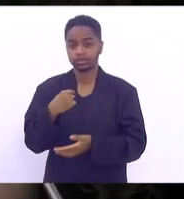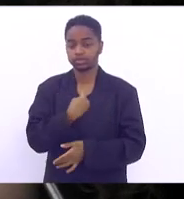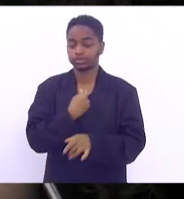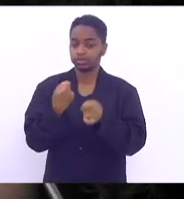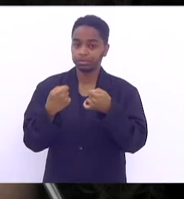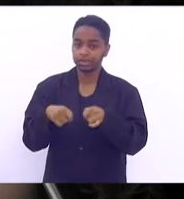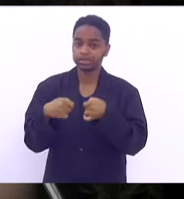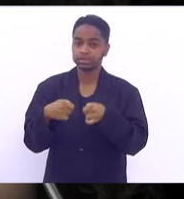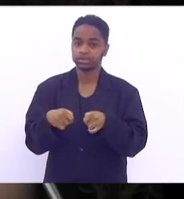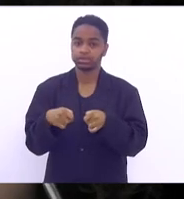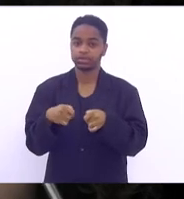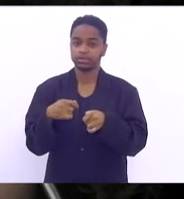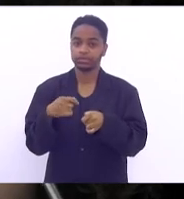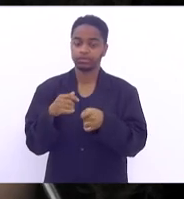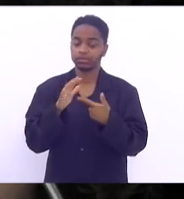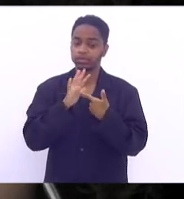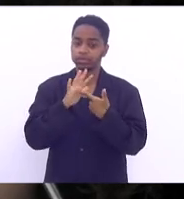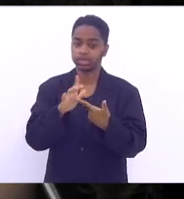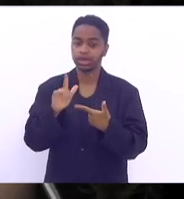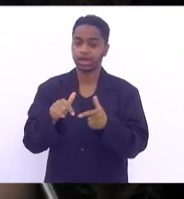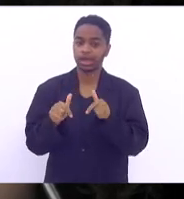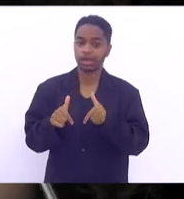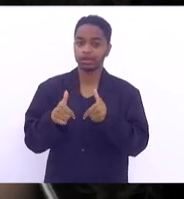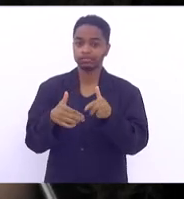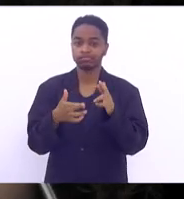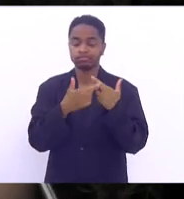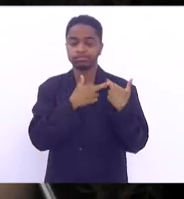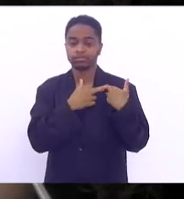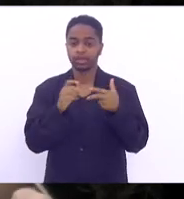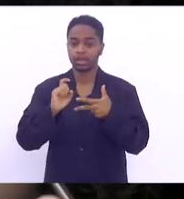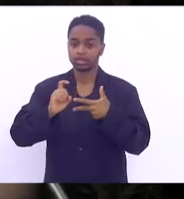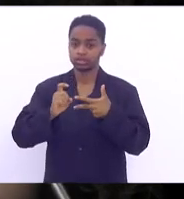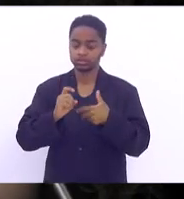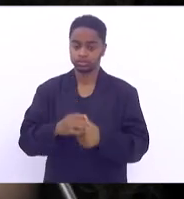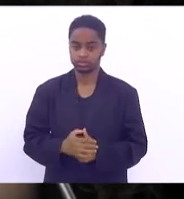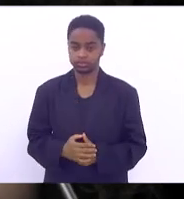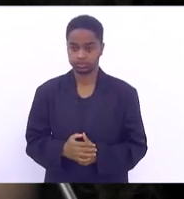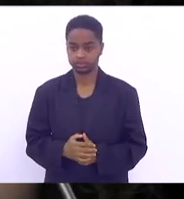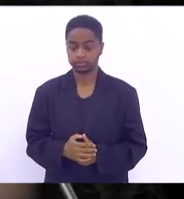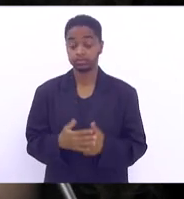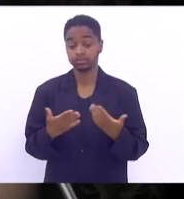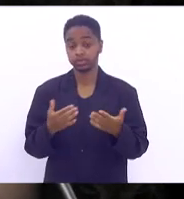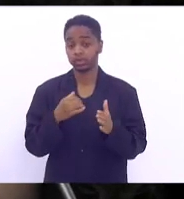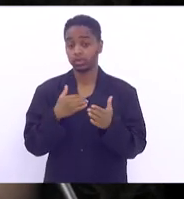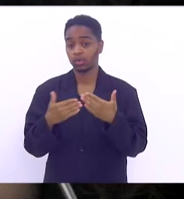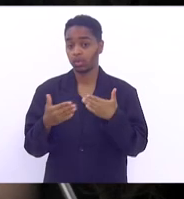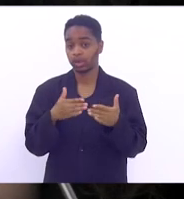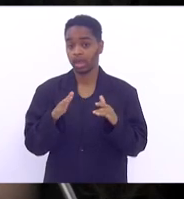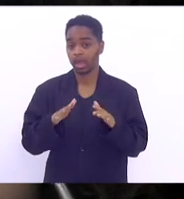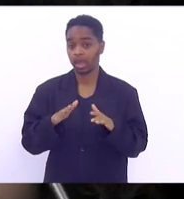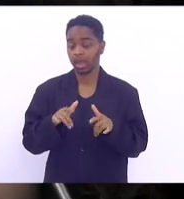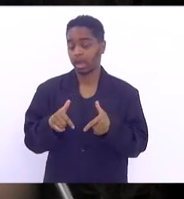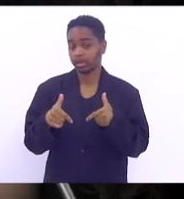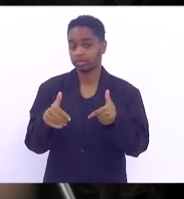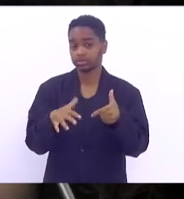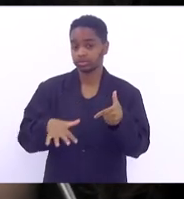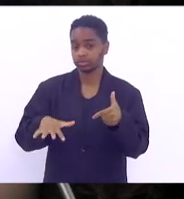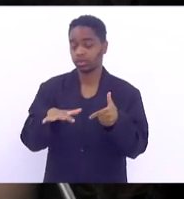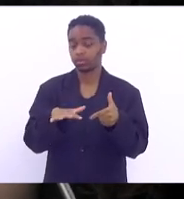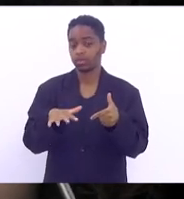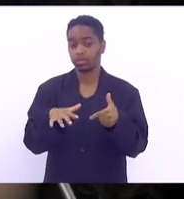precisa reafirmar que essa é uma prerrogativa do Poder Executivo. E qualquer iniciativa nesse sentido é de